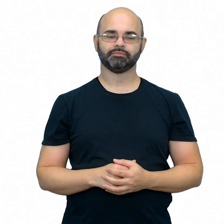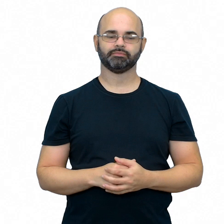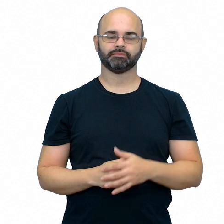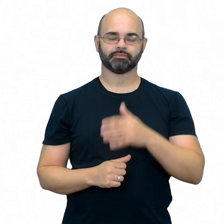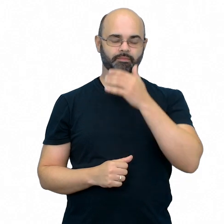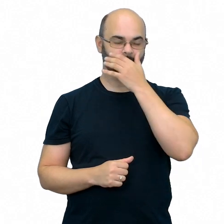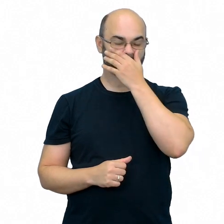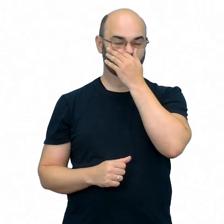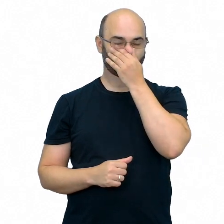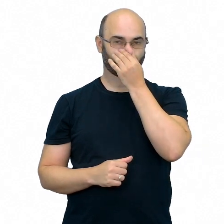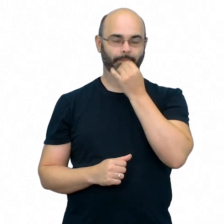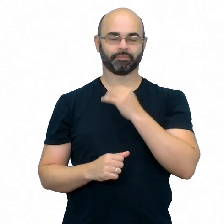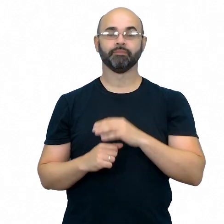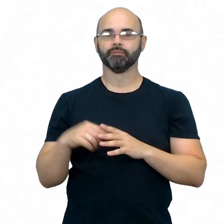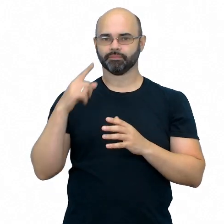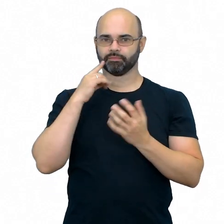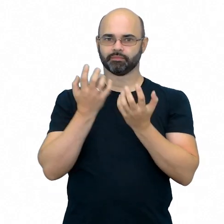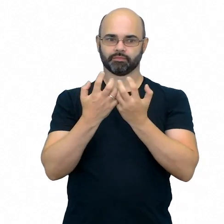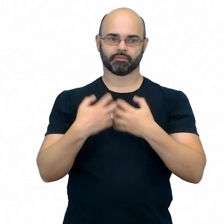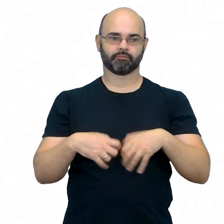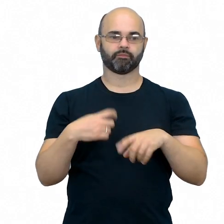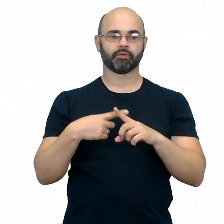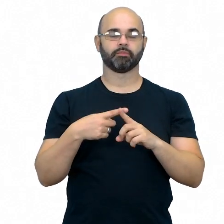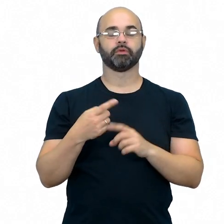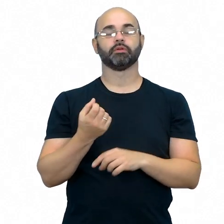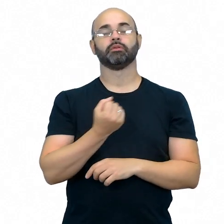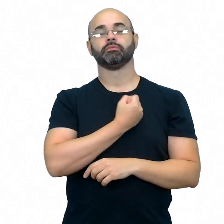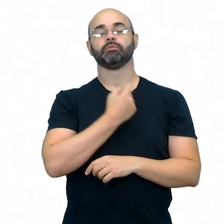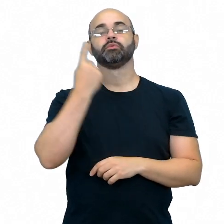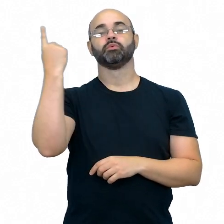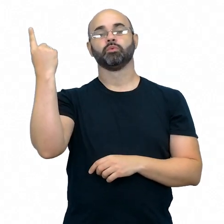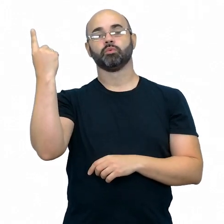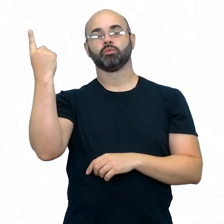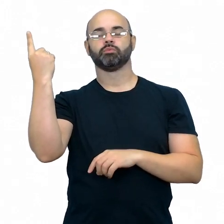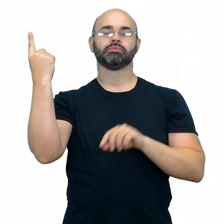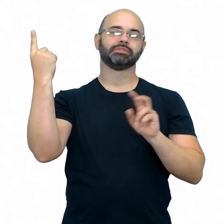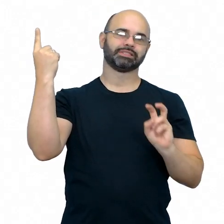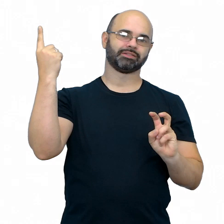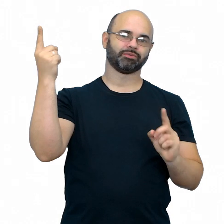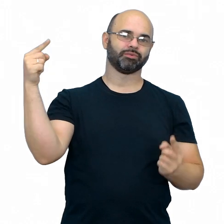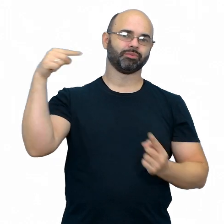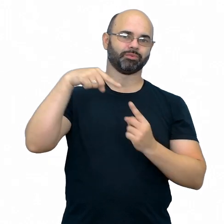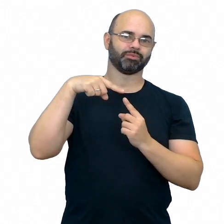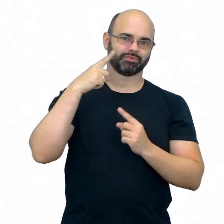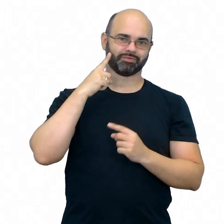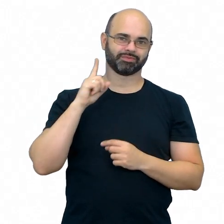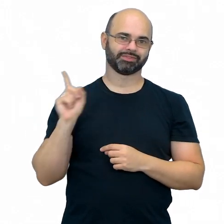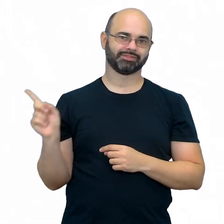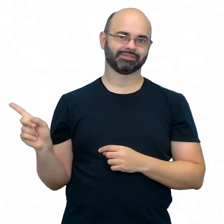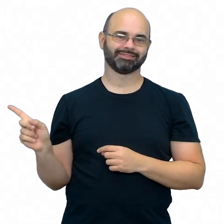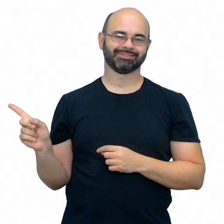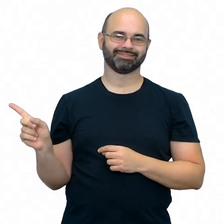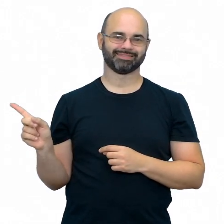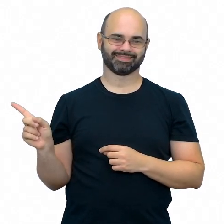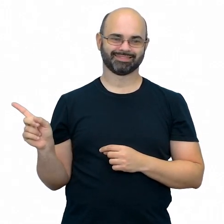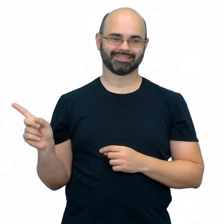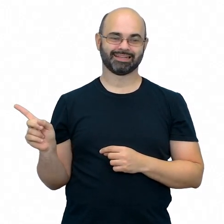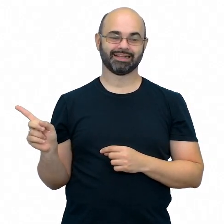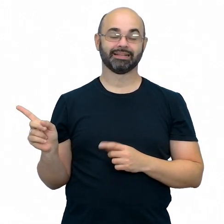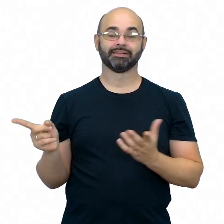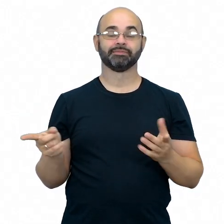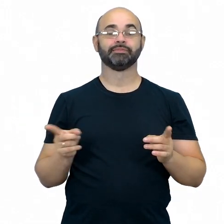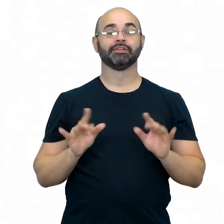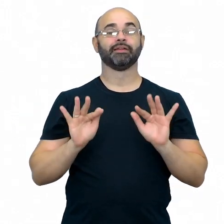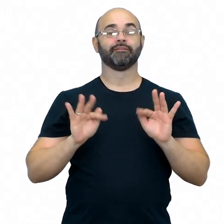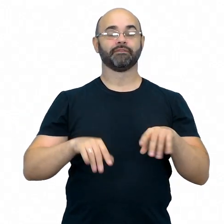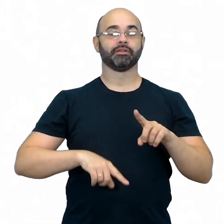engrenagem. Acaba que o item 1, ele acaba conversando com o item 5, né, de uma forma que nós precisamos ter um produto